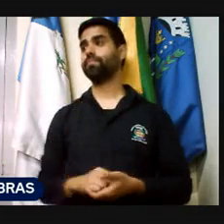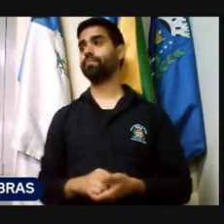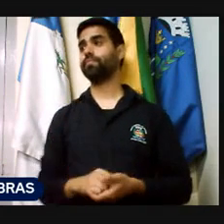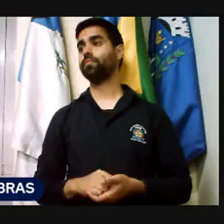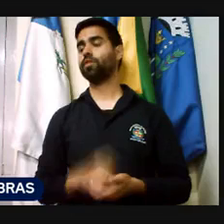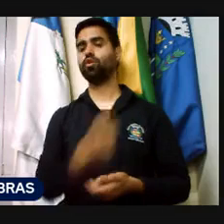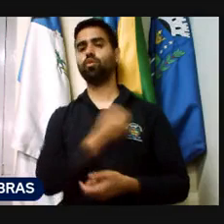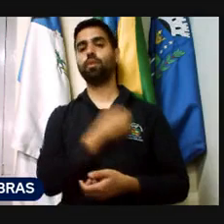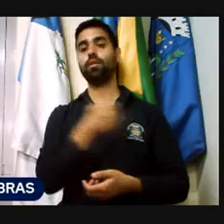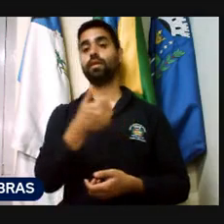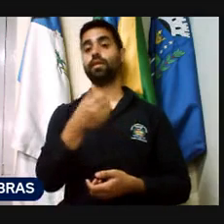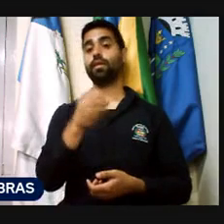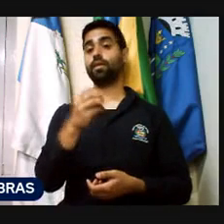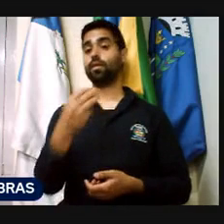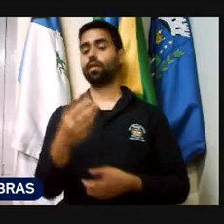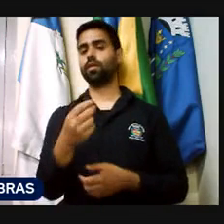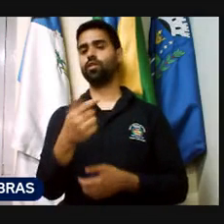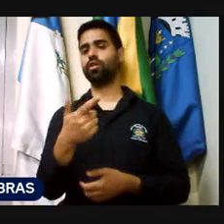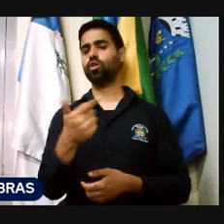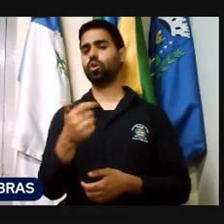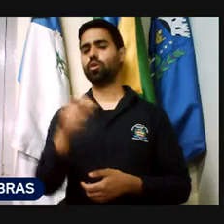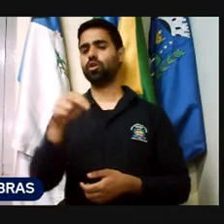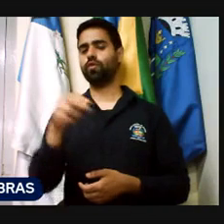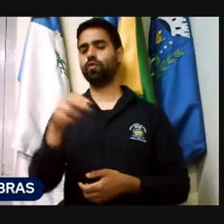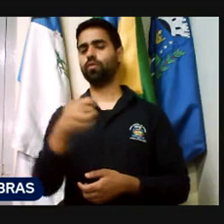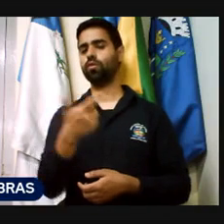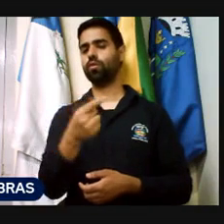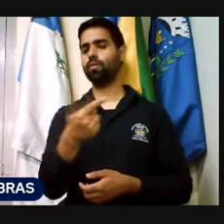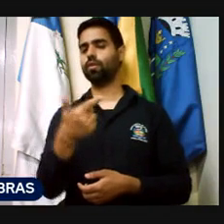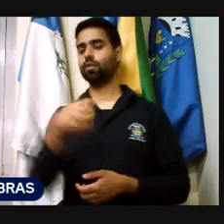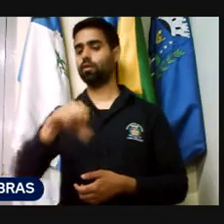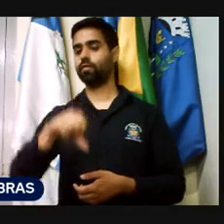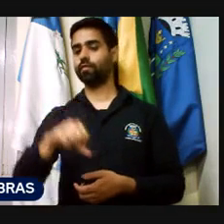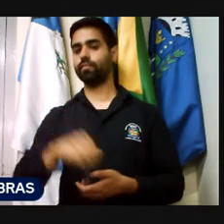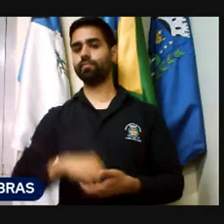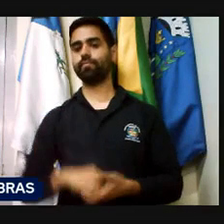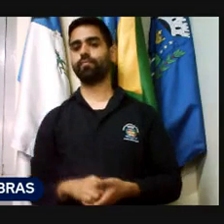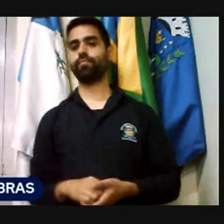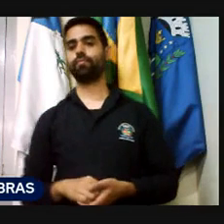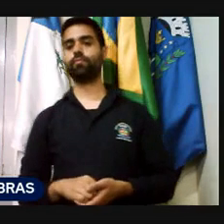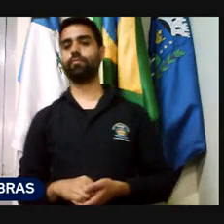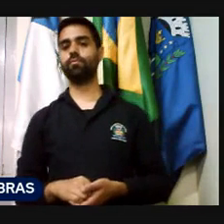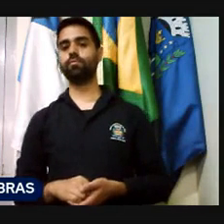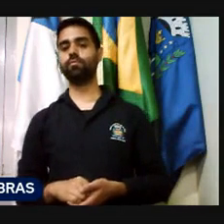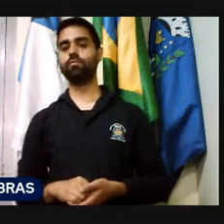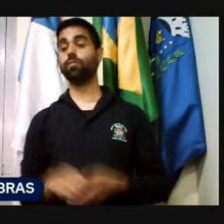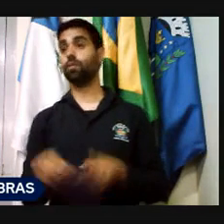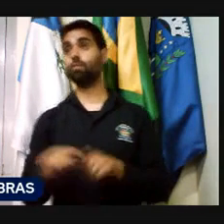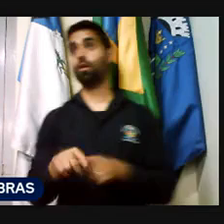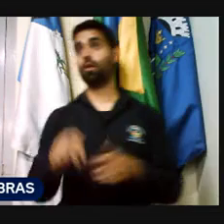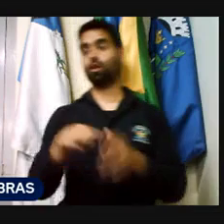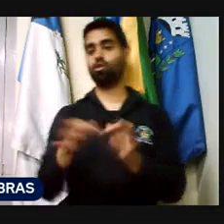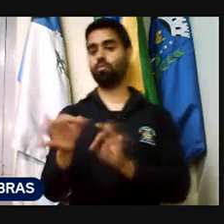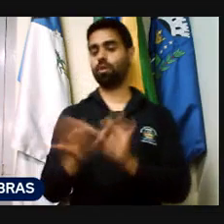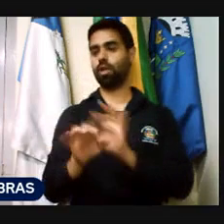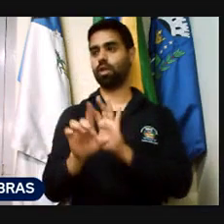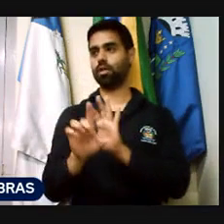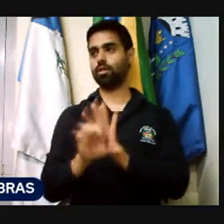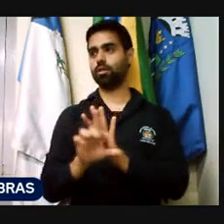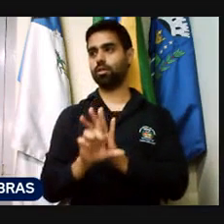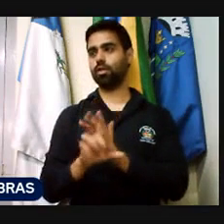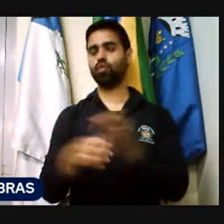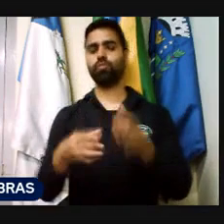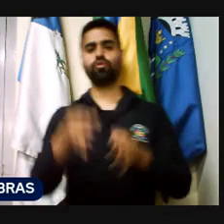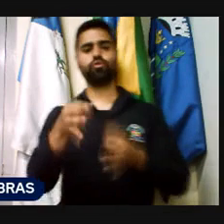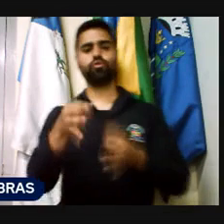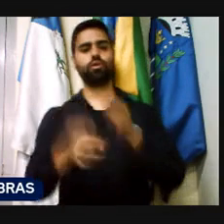número 103, de 12 de novembro de 2019. Por fim, analisando o projeto de lei enviado a essa Comissão Permanente de Constituição,